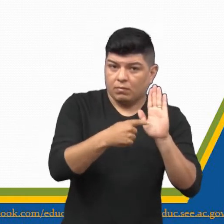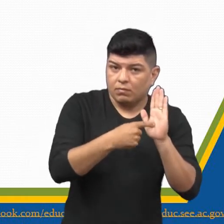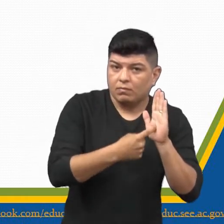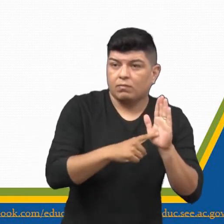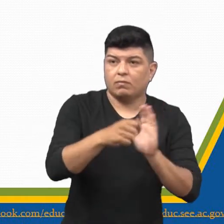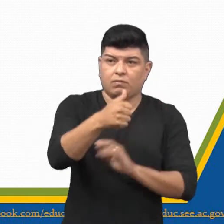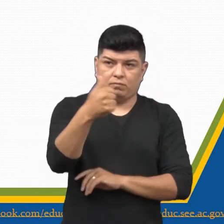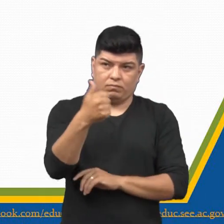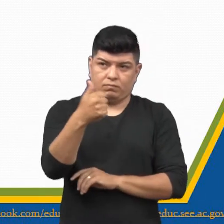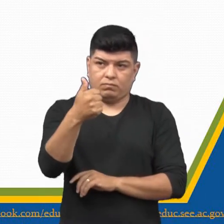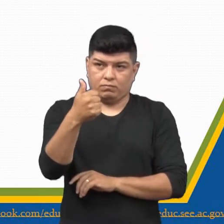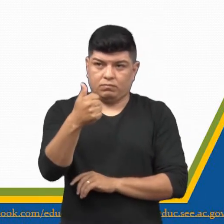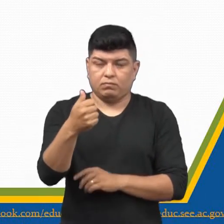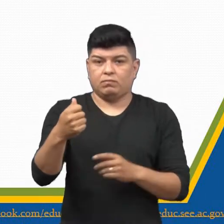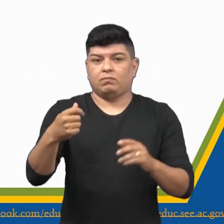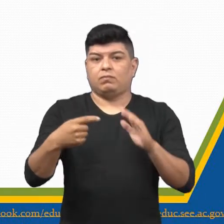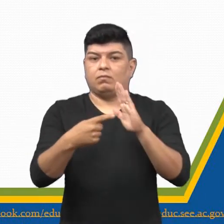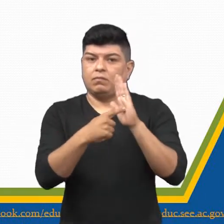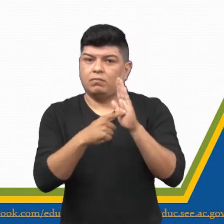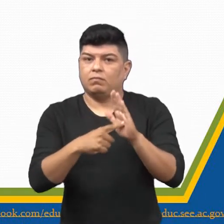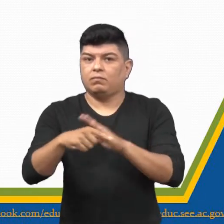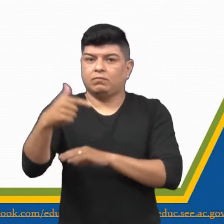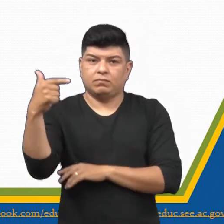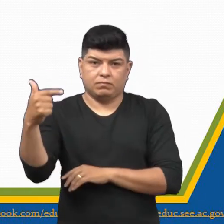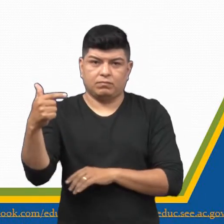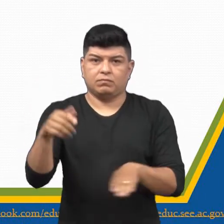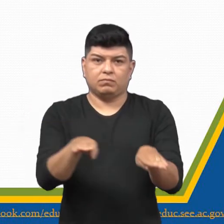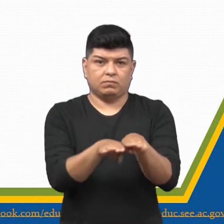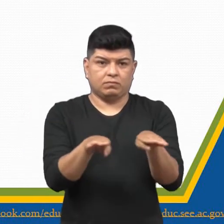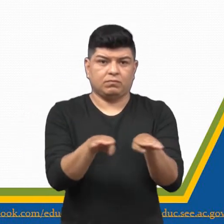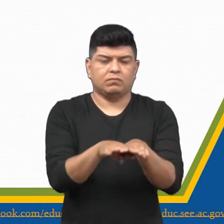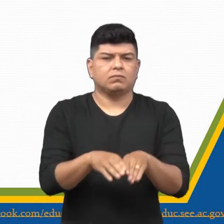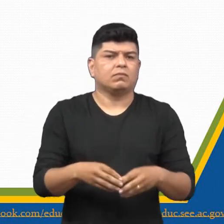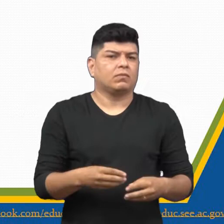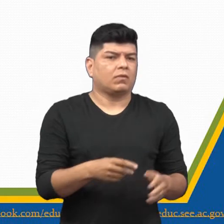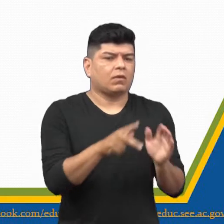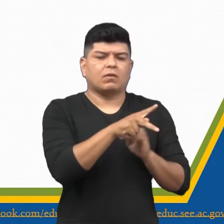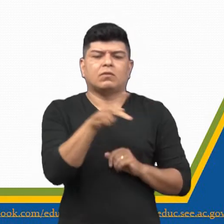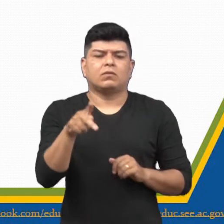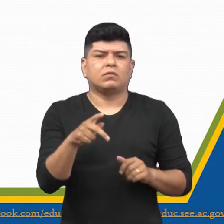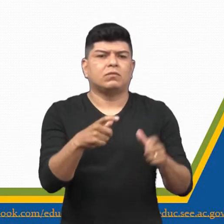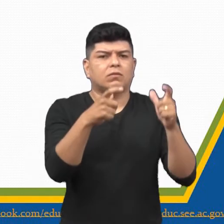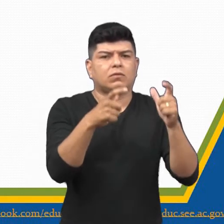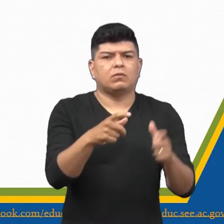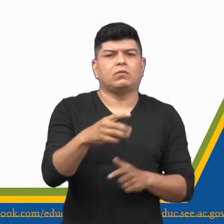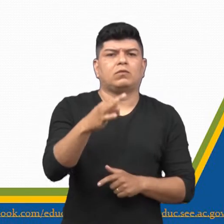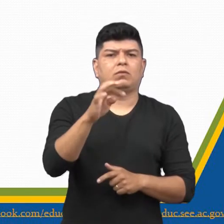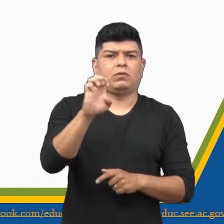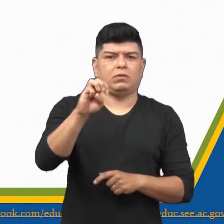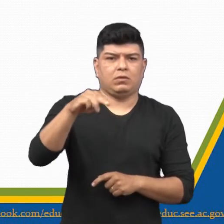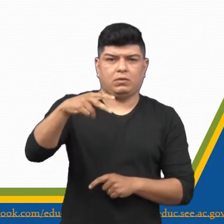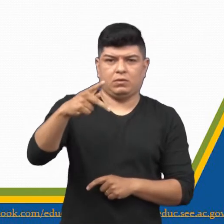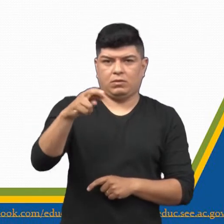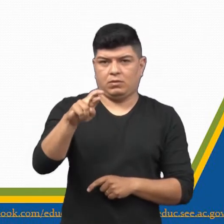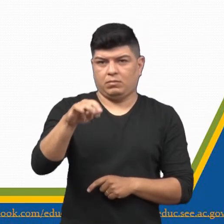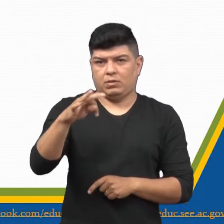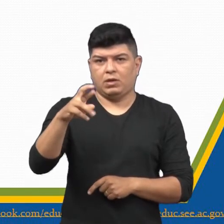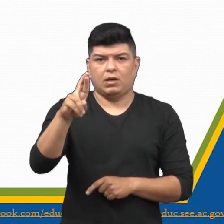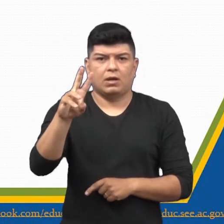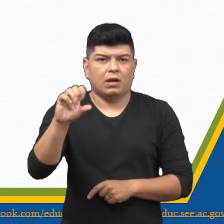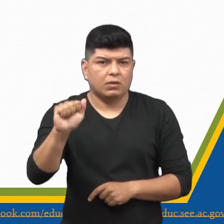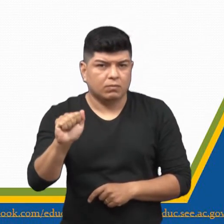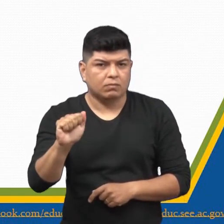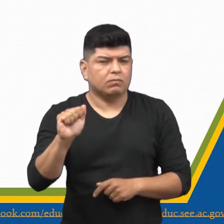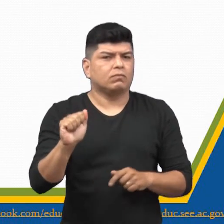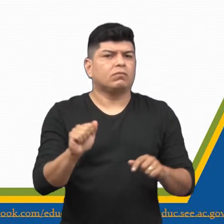igual a pressão 2 vezes o volume 2. Aí você poderia dizer, mas professor, onde está a temperatura? A temperatura não entra na